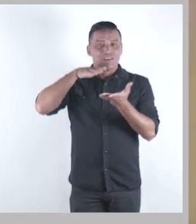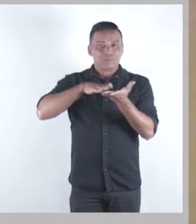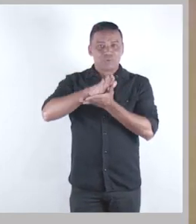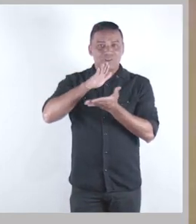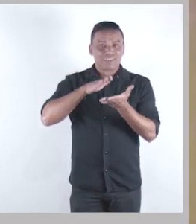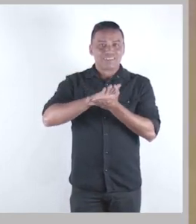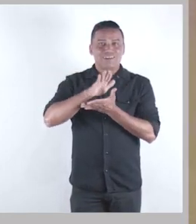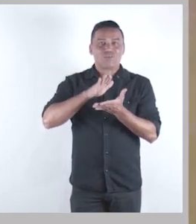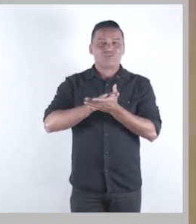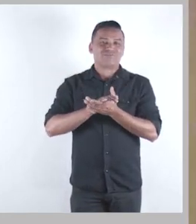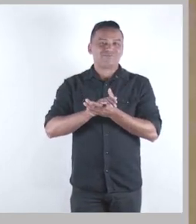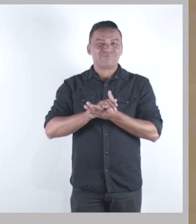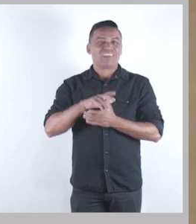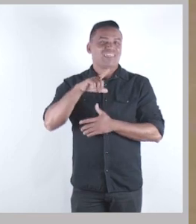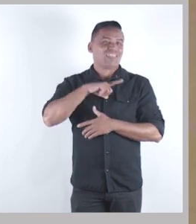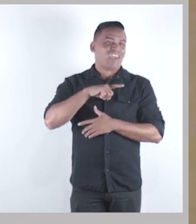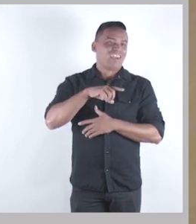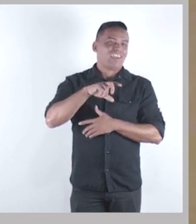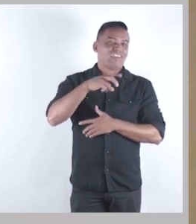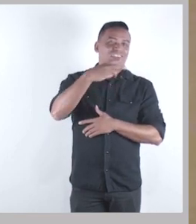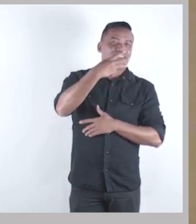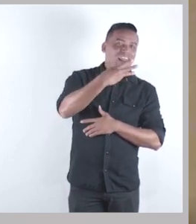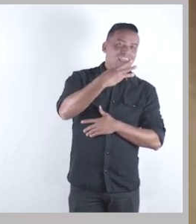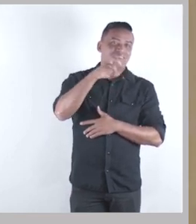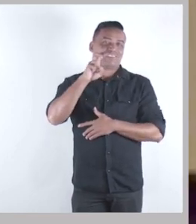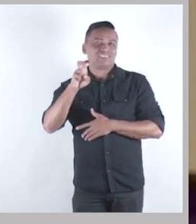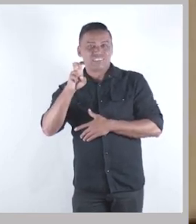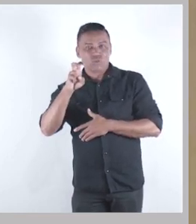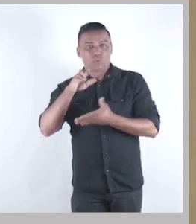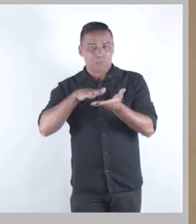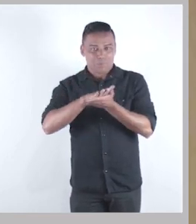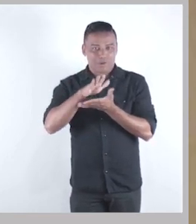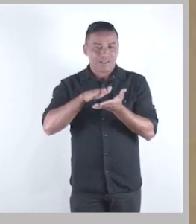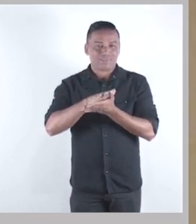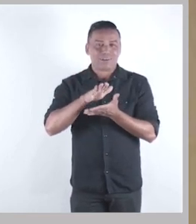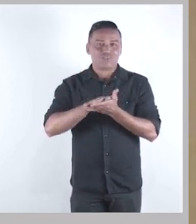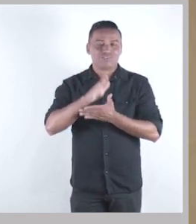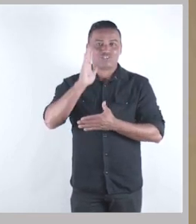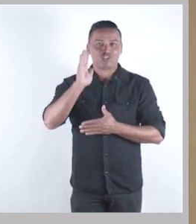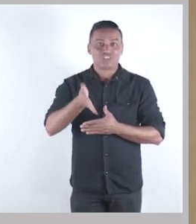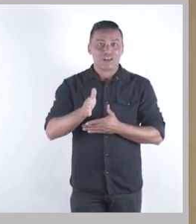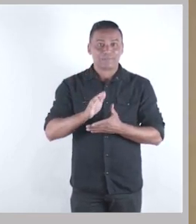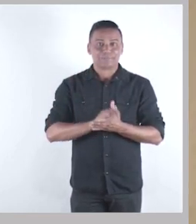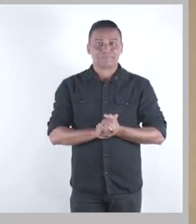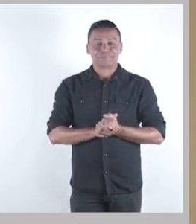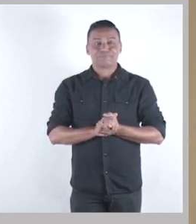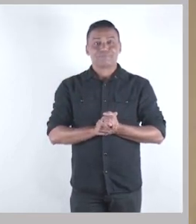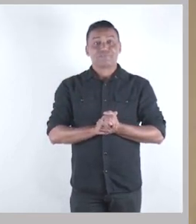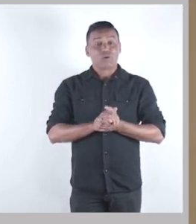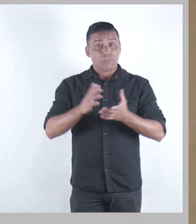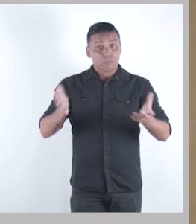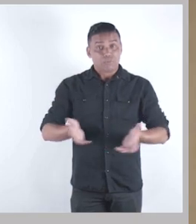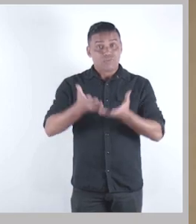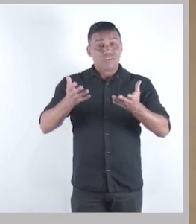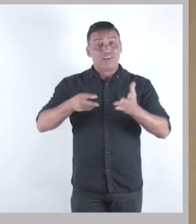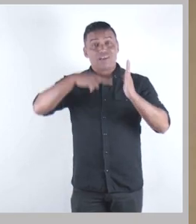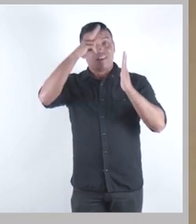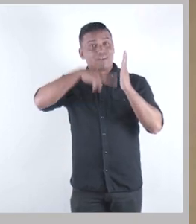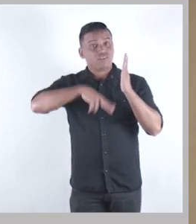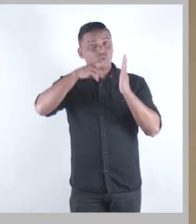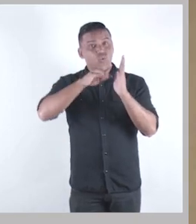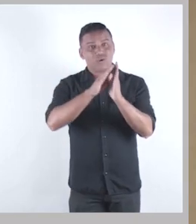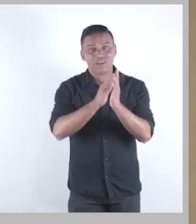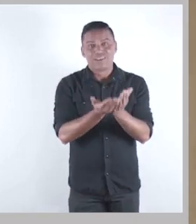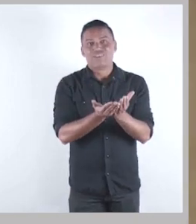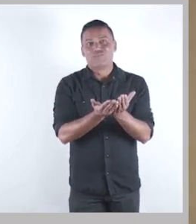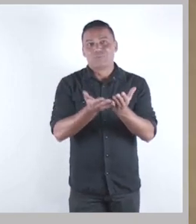nós temos pelo menos umas 3 ou 5 brochuras, portanto, aquilo que foram os vencedores, que era uma forma de promover a leitura, promover o livro. E